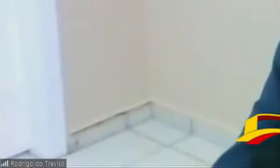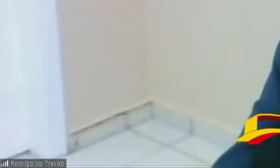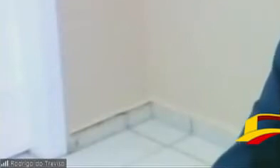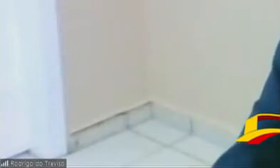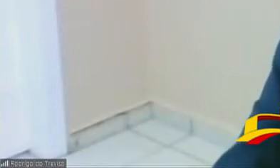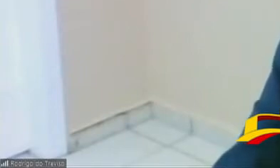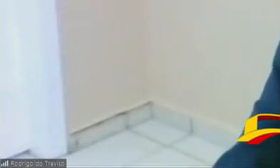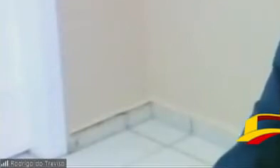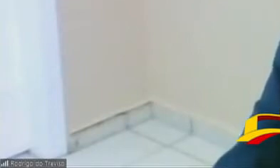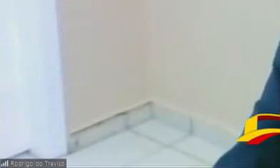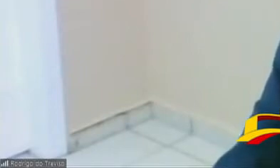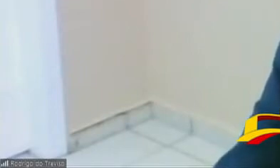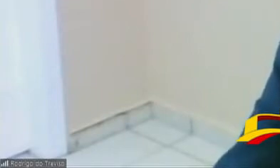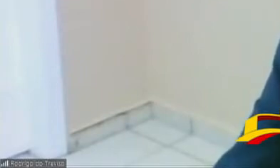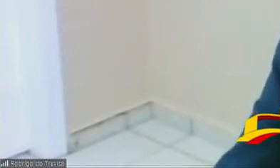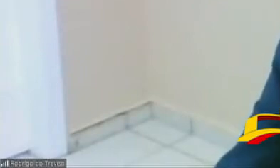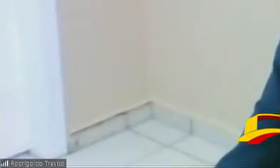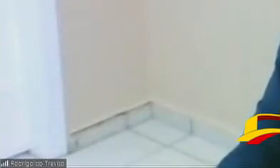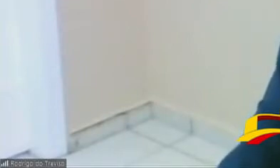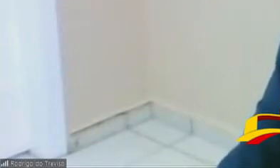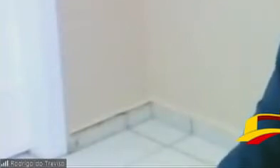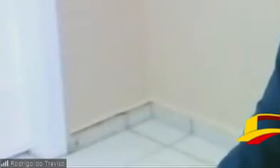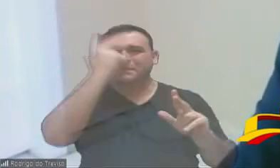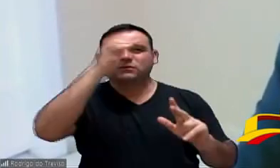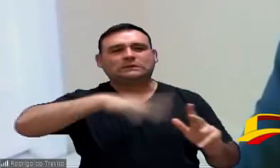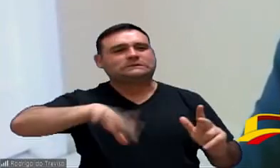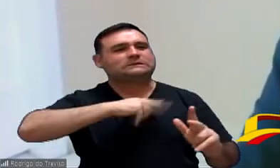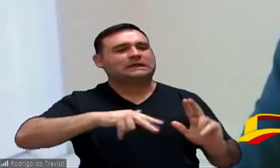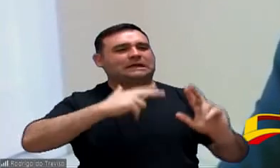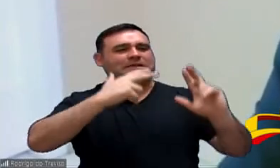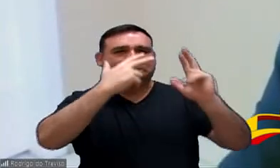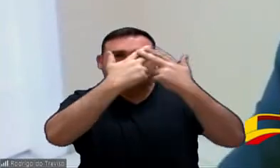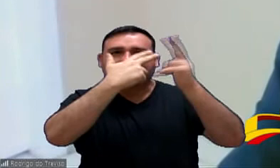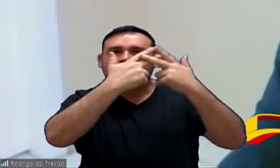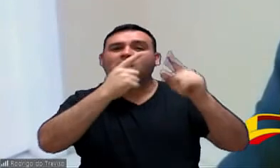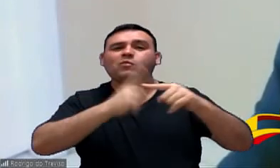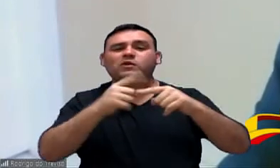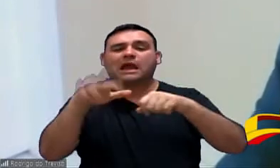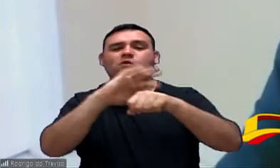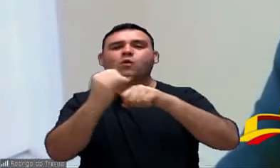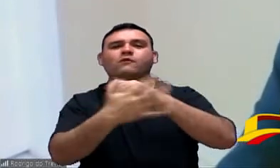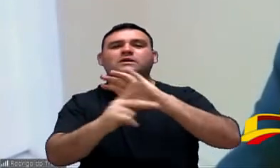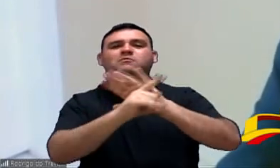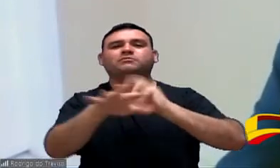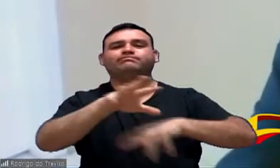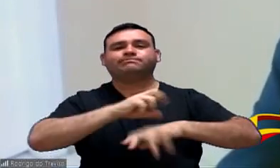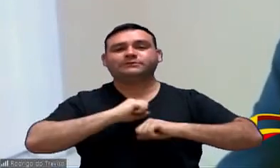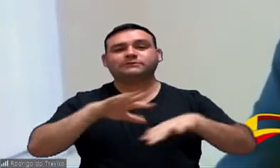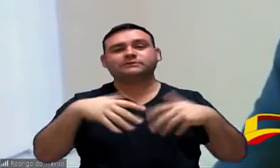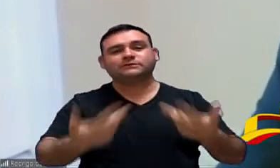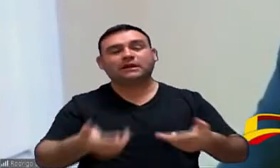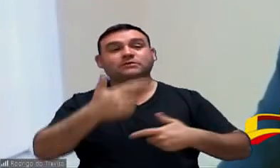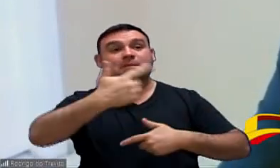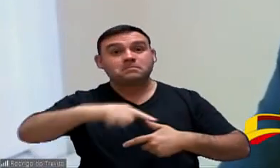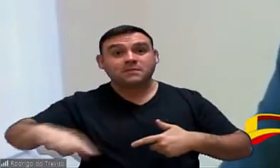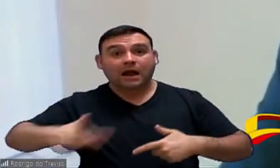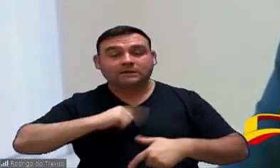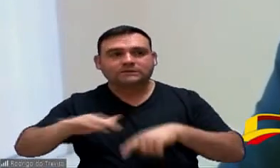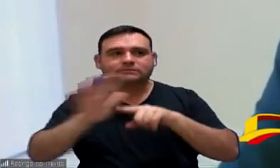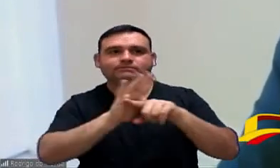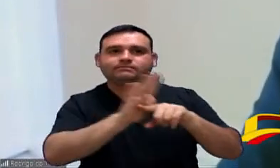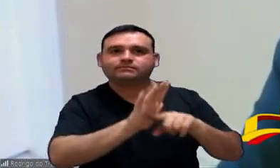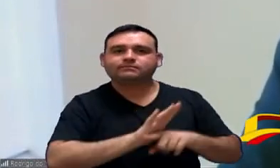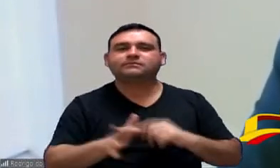dia aumenta mais os traumas pós-Covid. Então, se mais fizerem, a gente vai ter